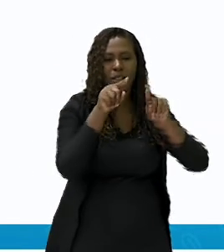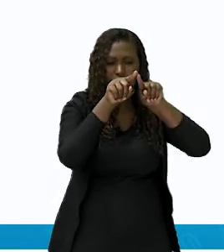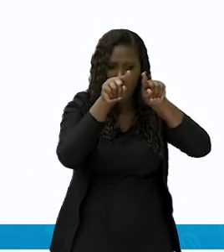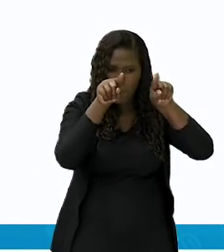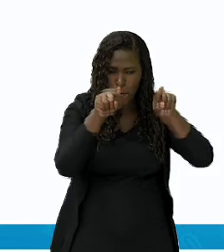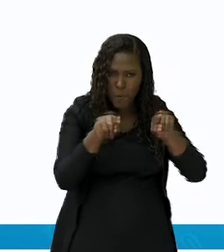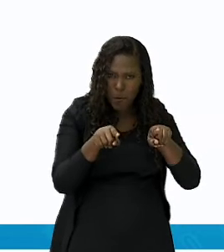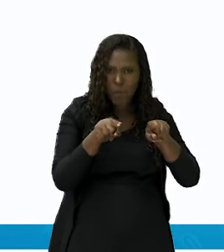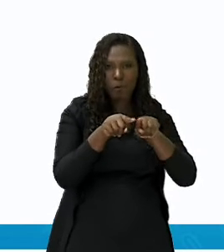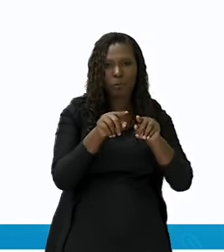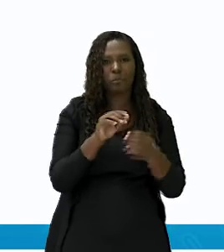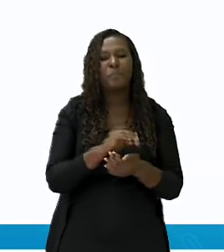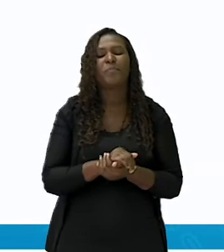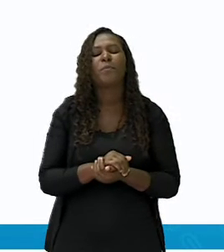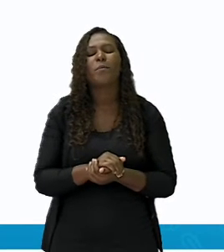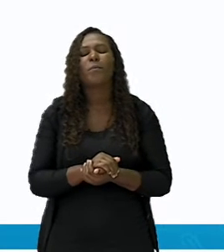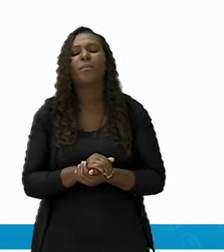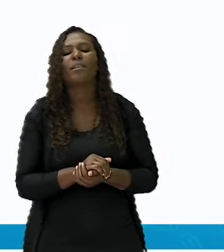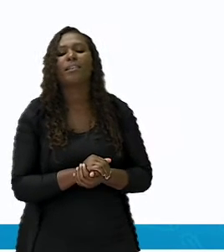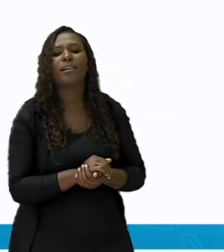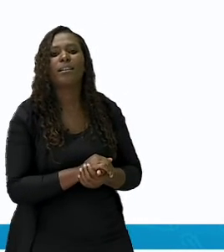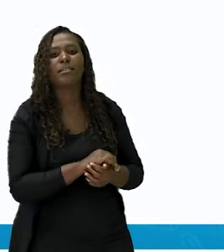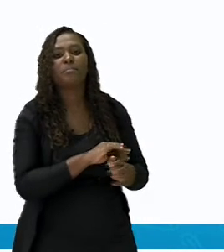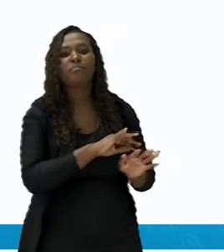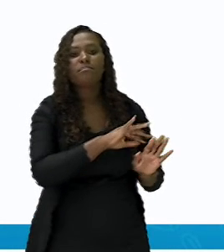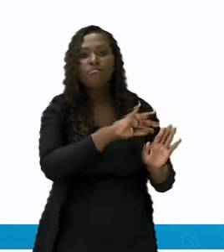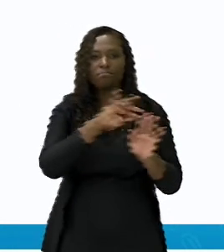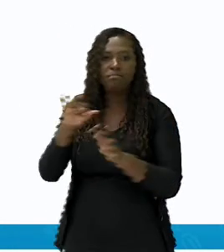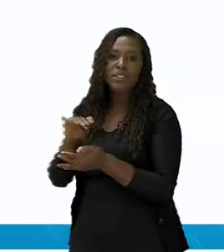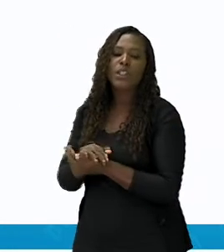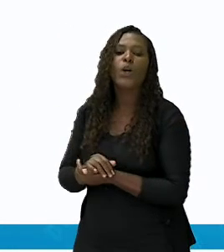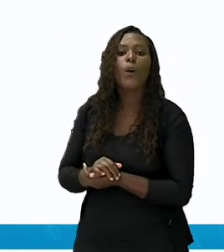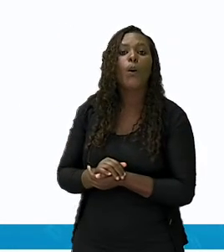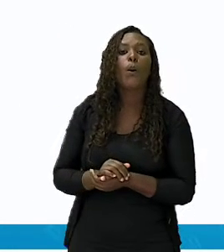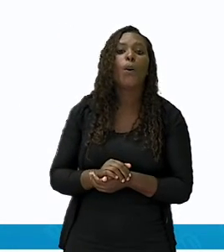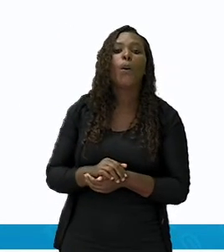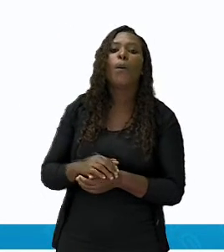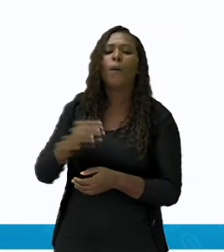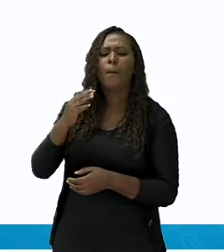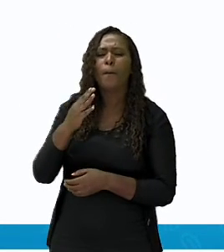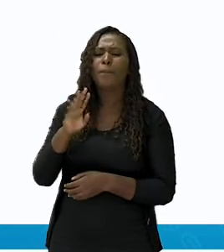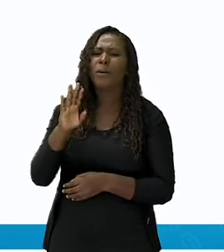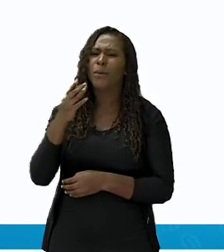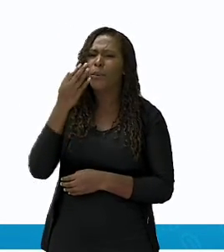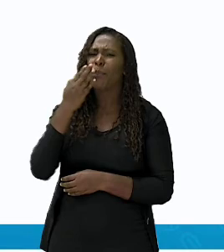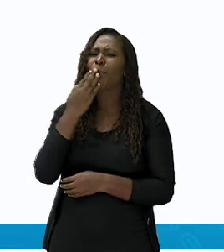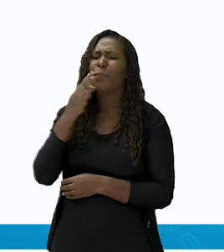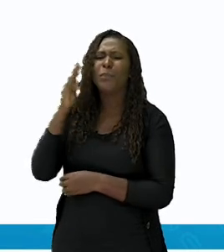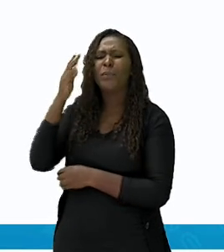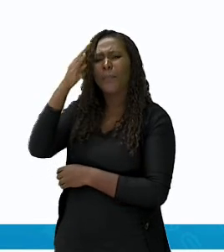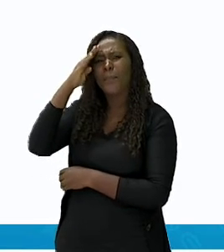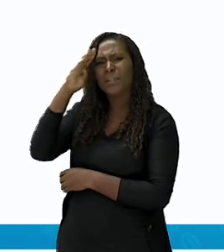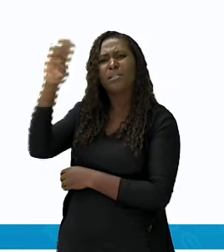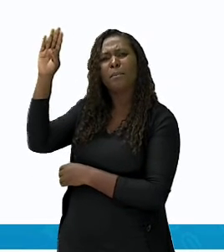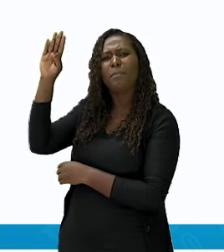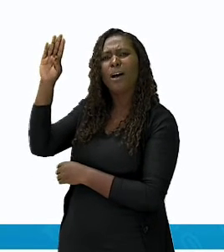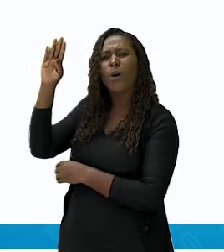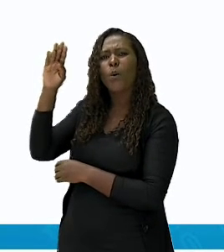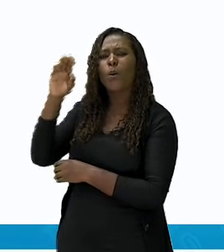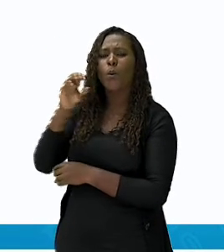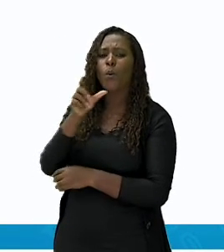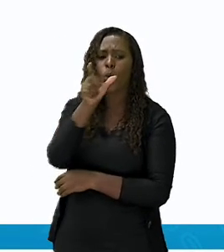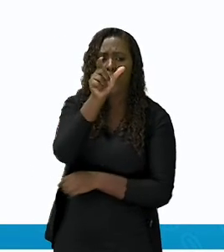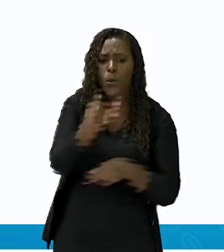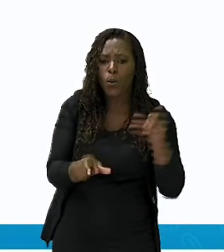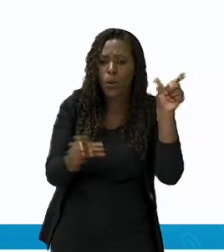Seus principais representantes foram os artistas plásticos. Foi o Picasso, foi o Braque, foi o Leger